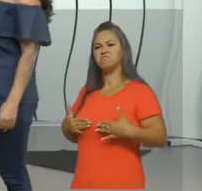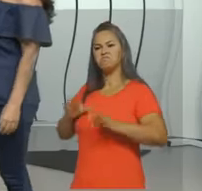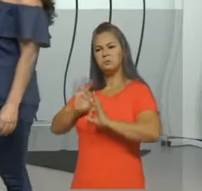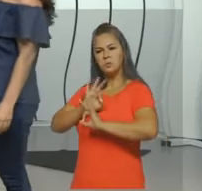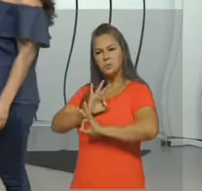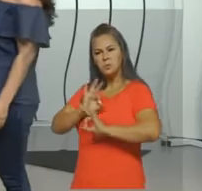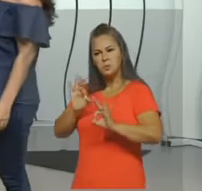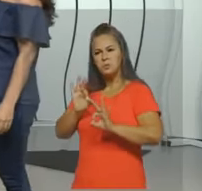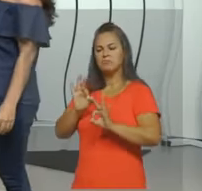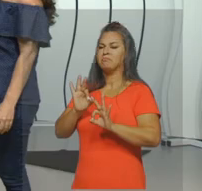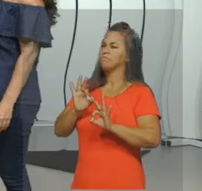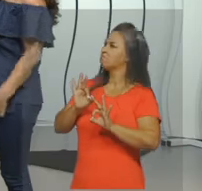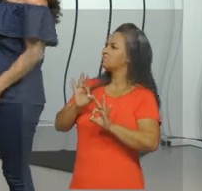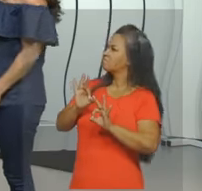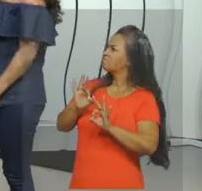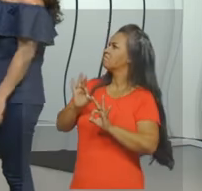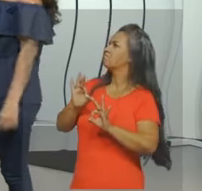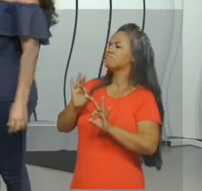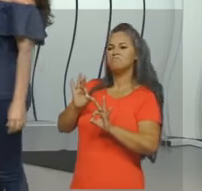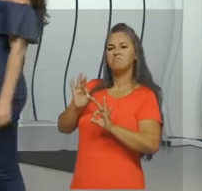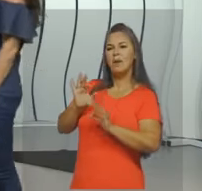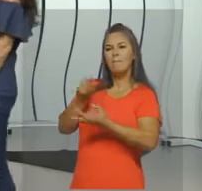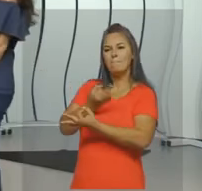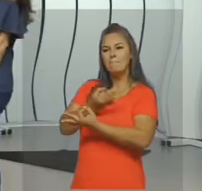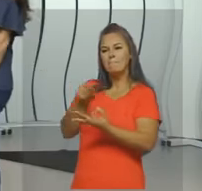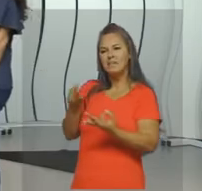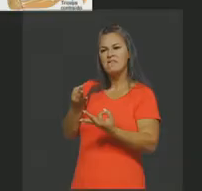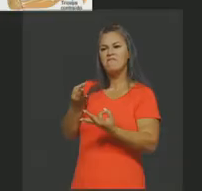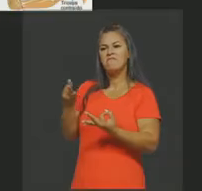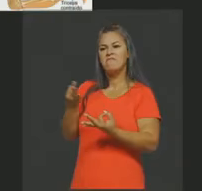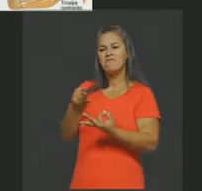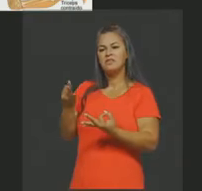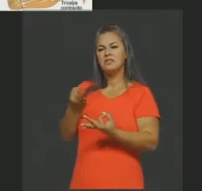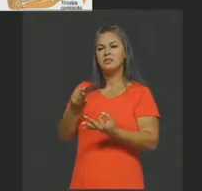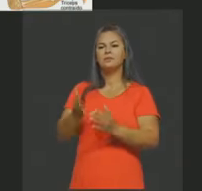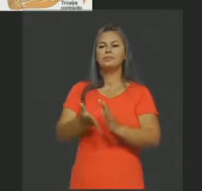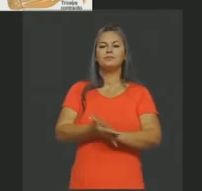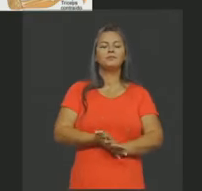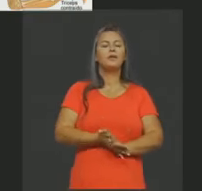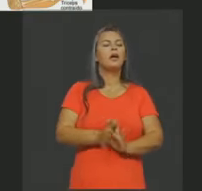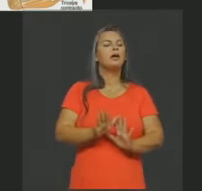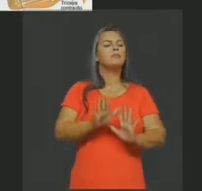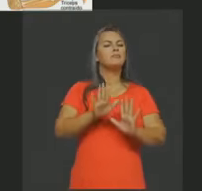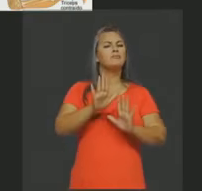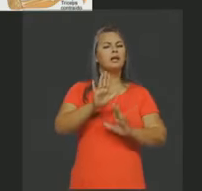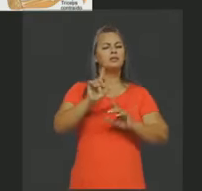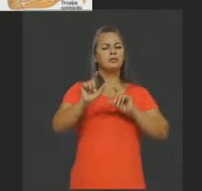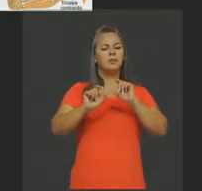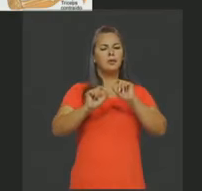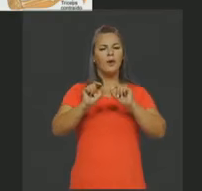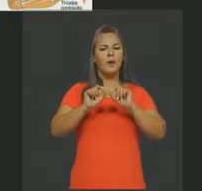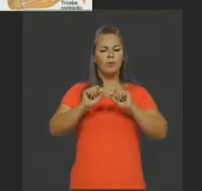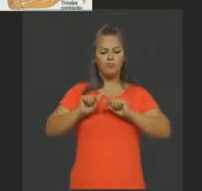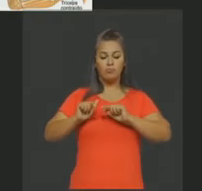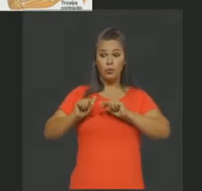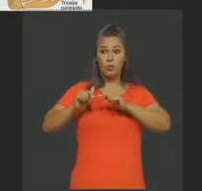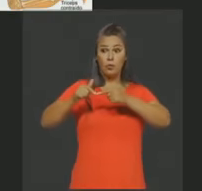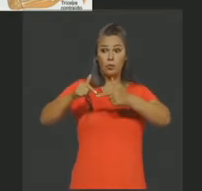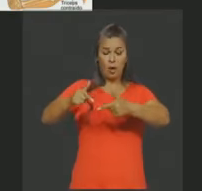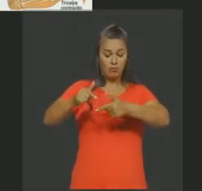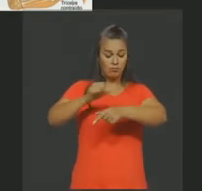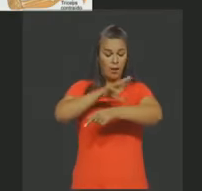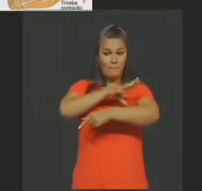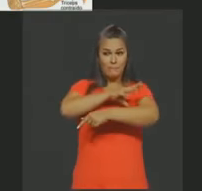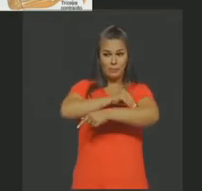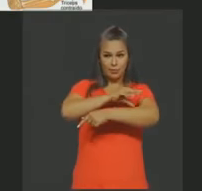assim, maravilhosa de a gente ver. Então, a atividade muscular, ela também é diversificada. Eu